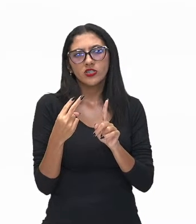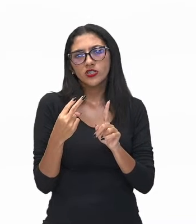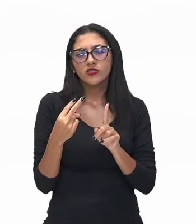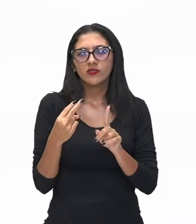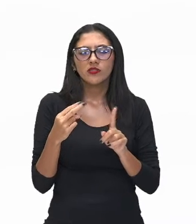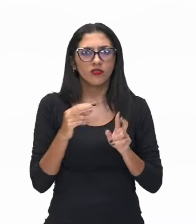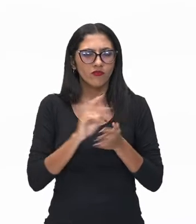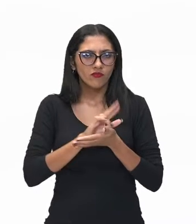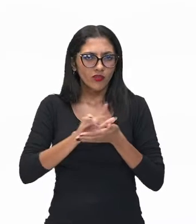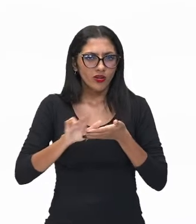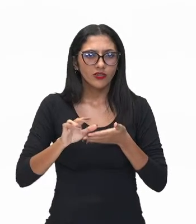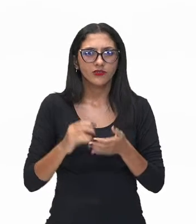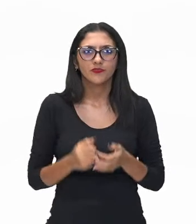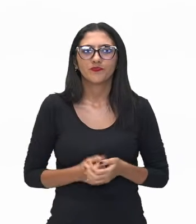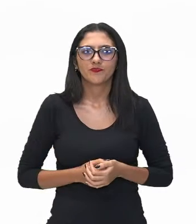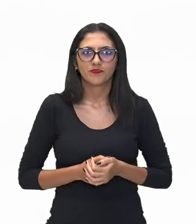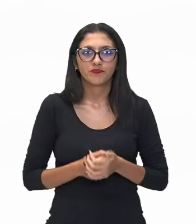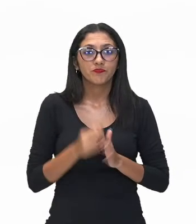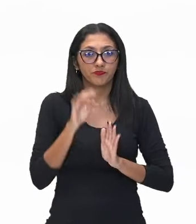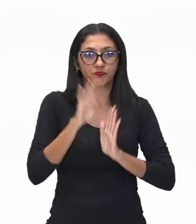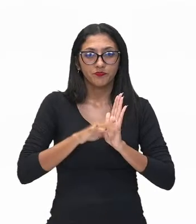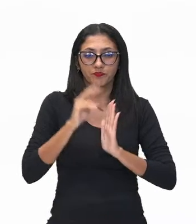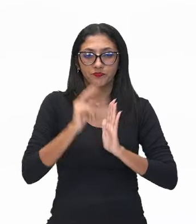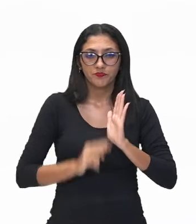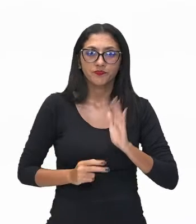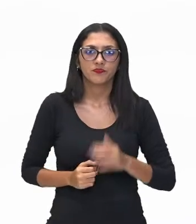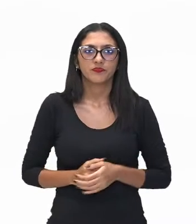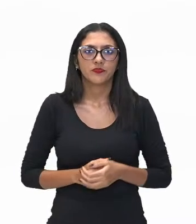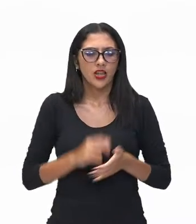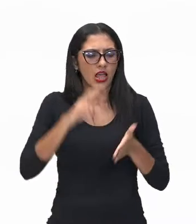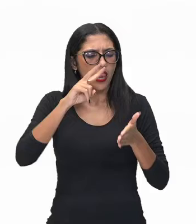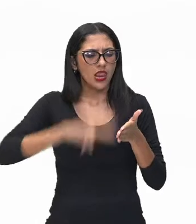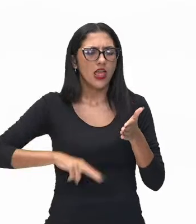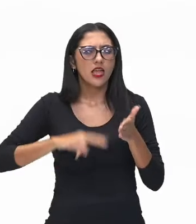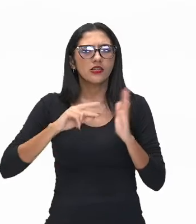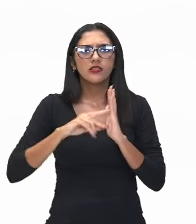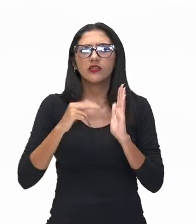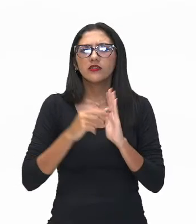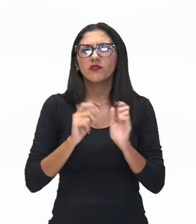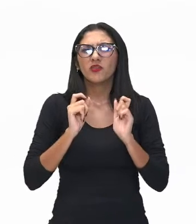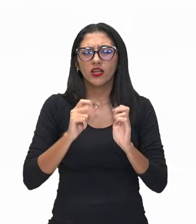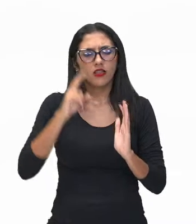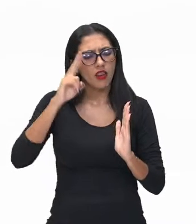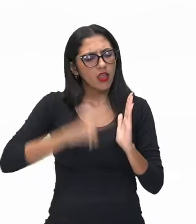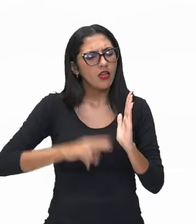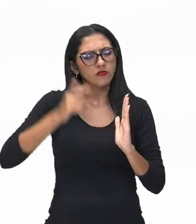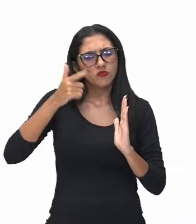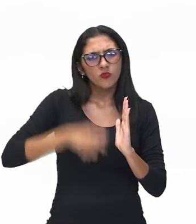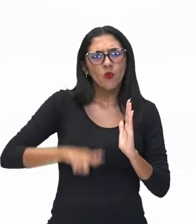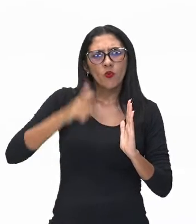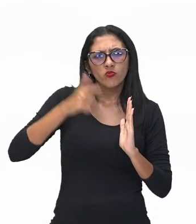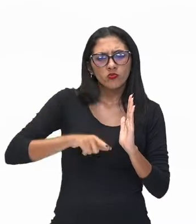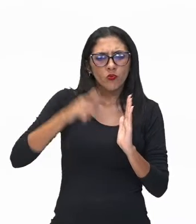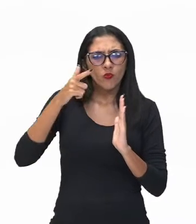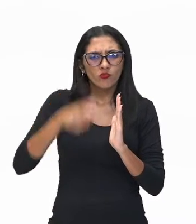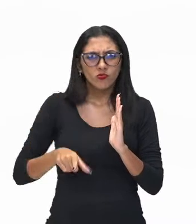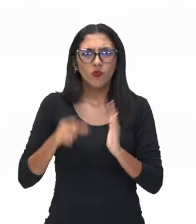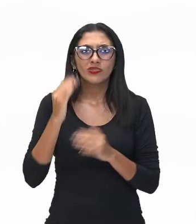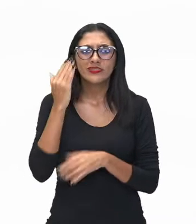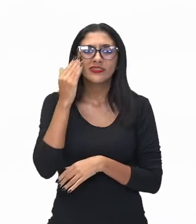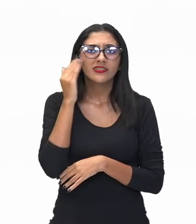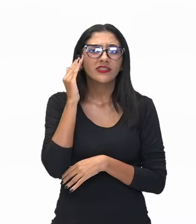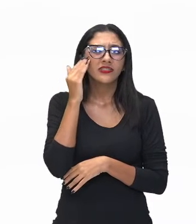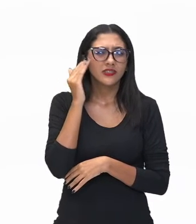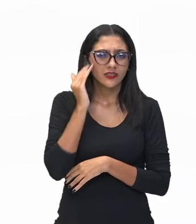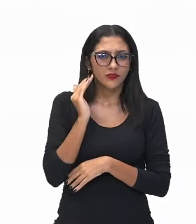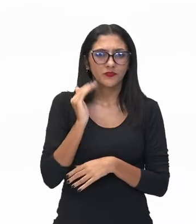Ler significa reler e compreender, interpretar. Cada